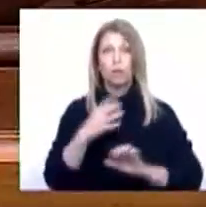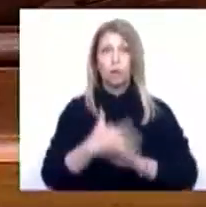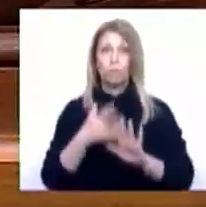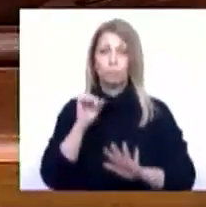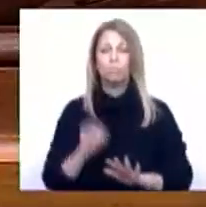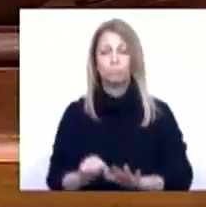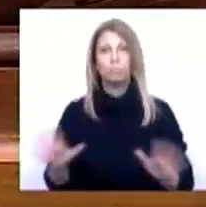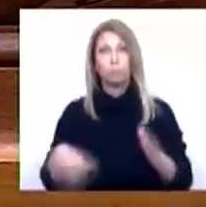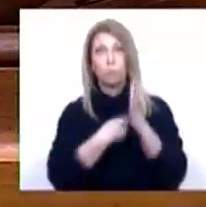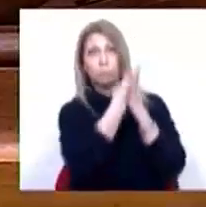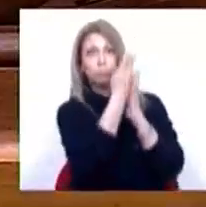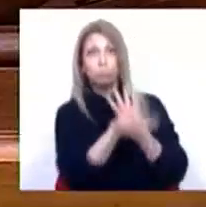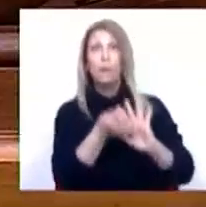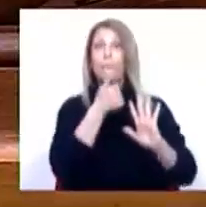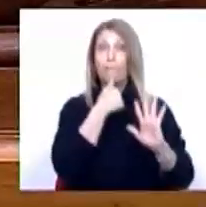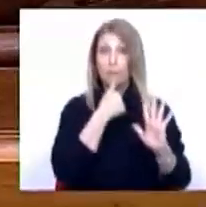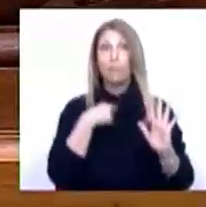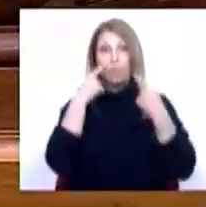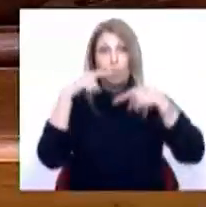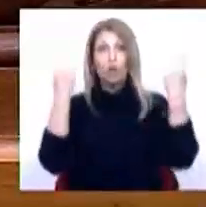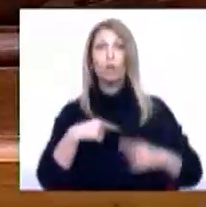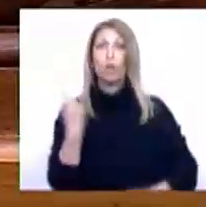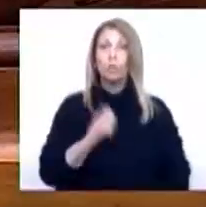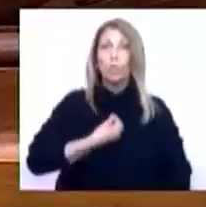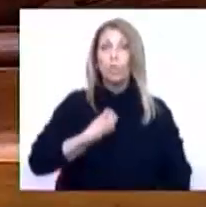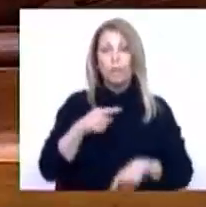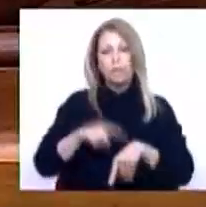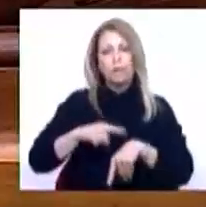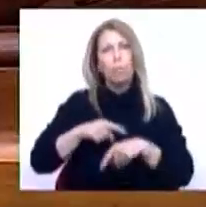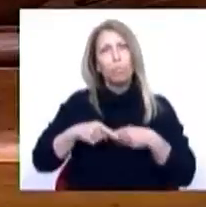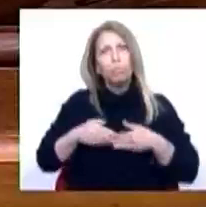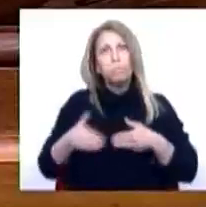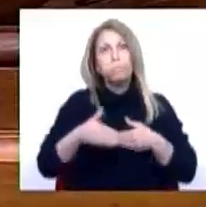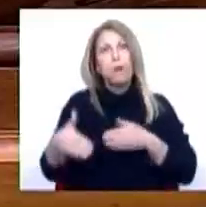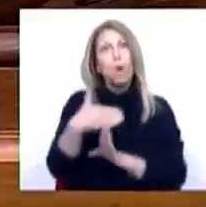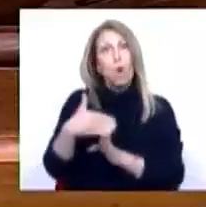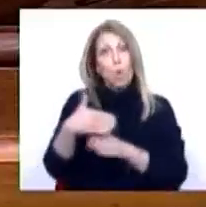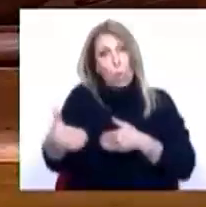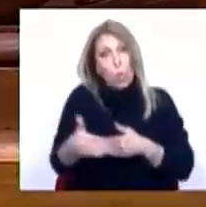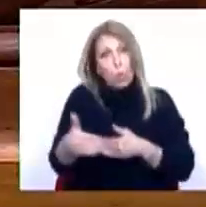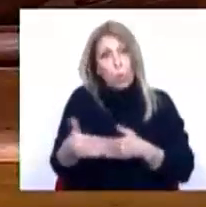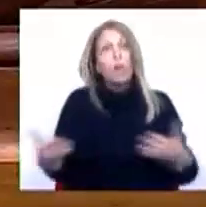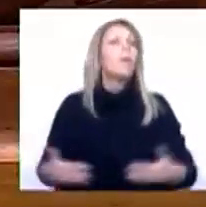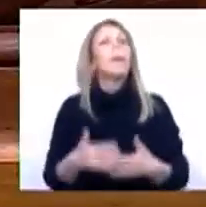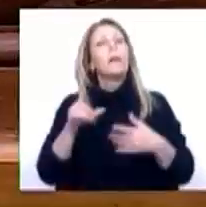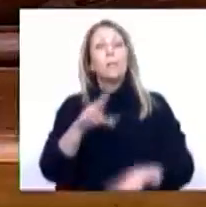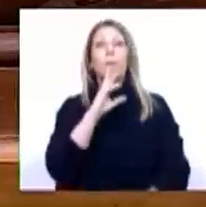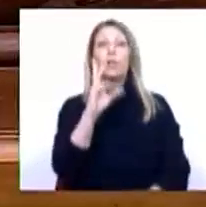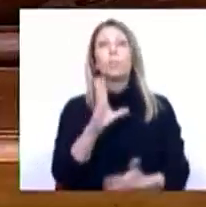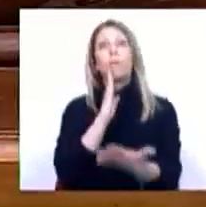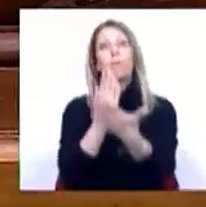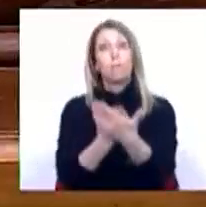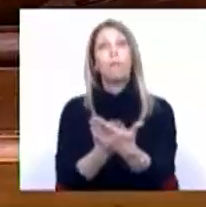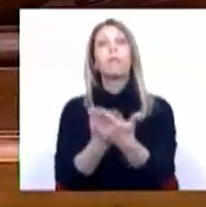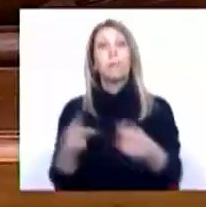destes pacotes revela que estamos preocupados com o curto prazo e para responder de uma forma significativa aos desafios que se colocam à